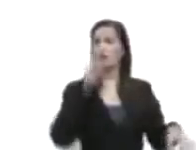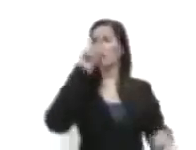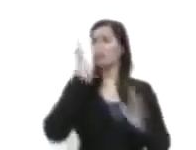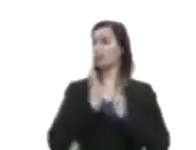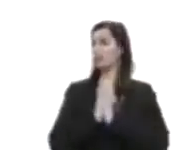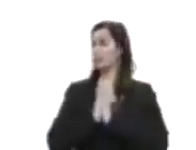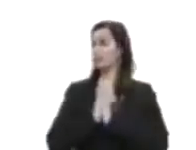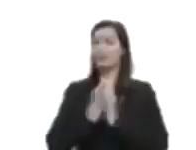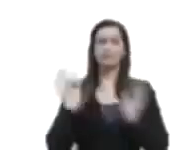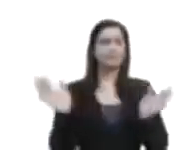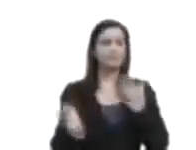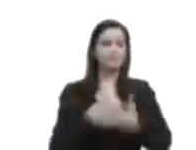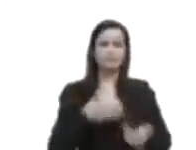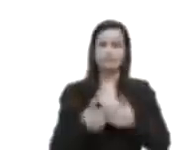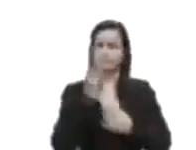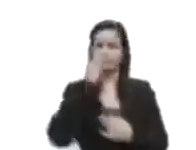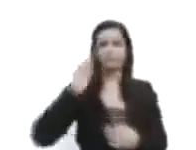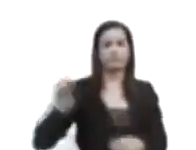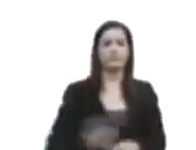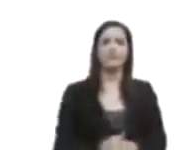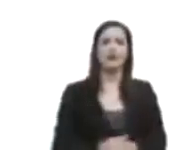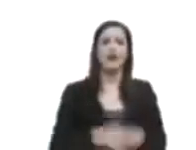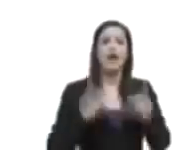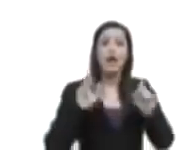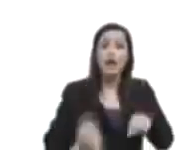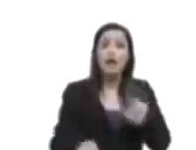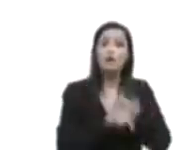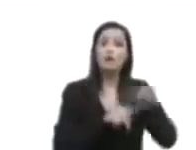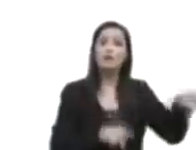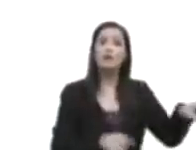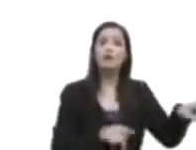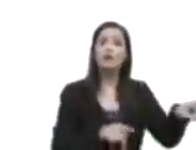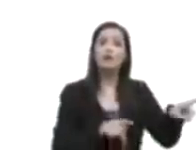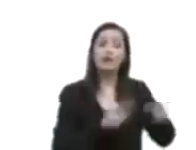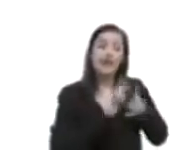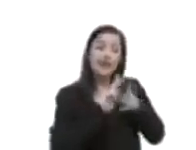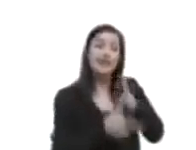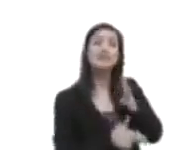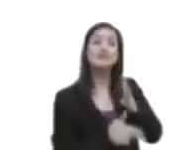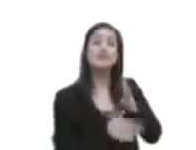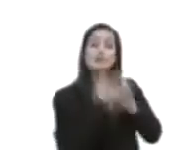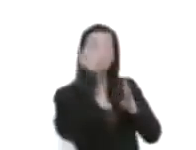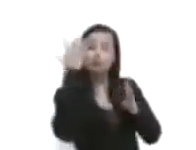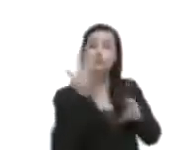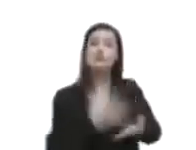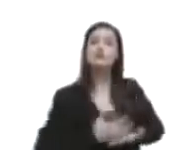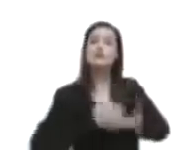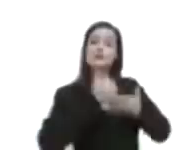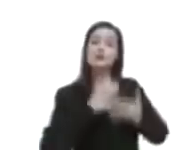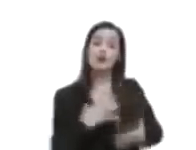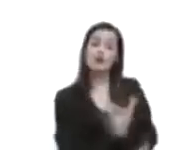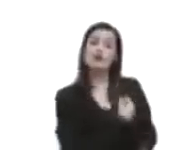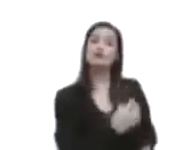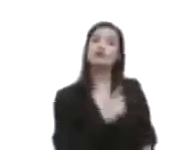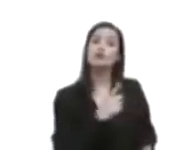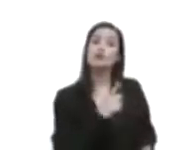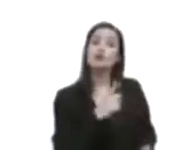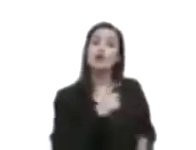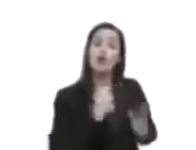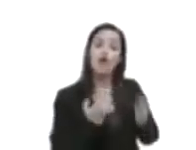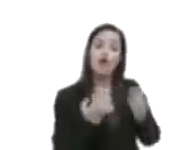dizendo, é esta a característica do salvo: humildade, pobreza de